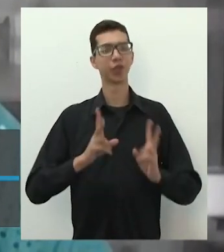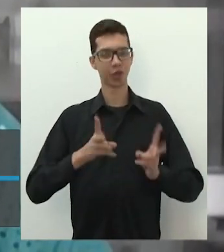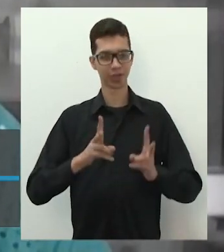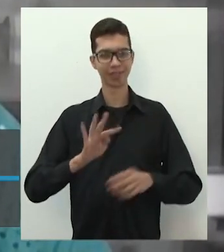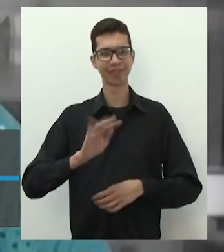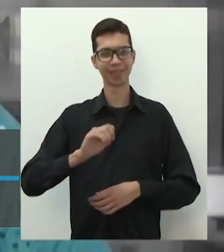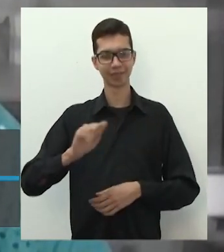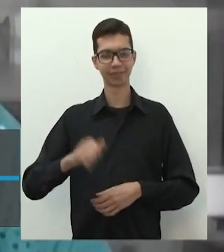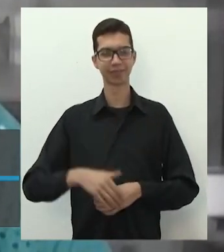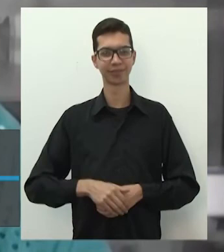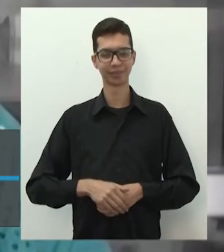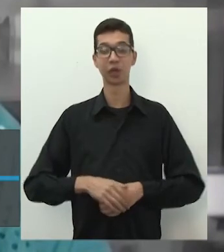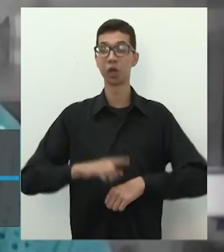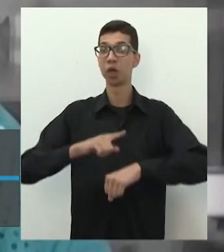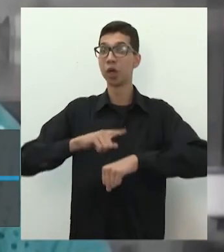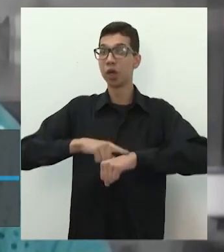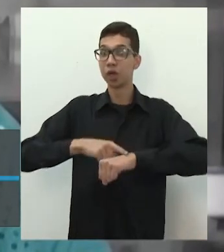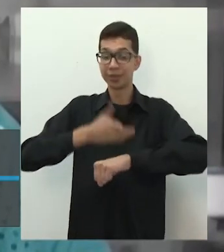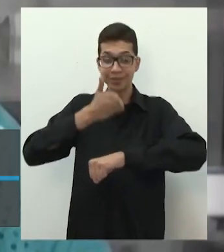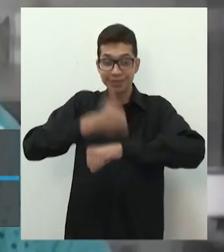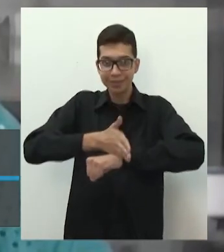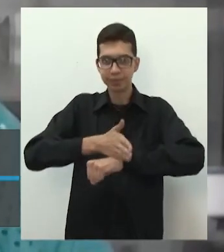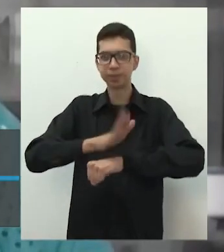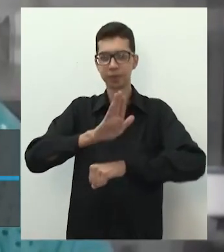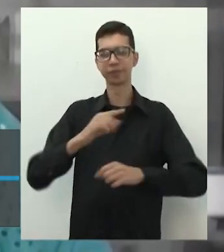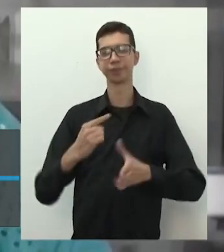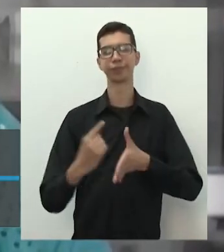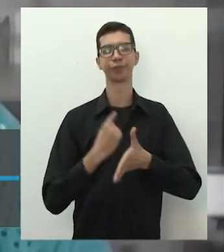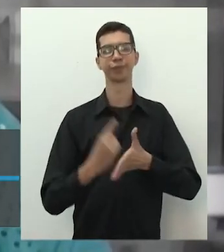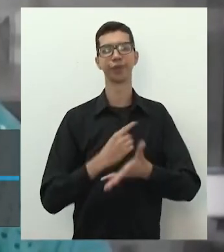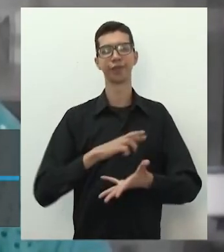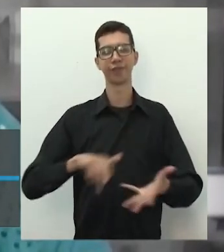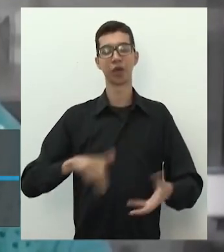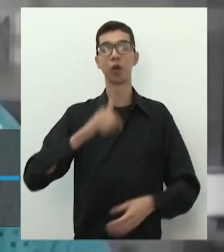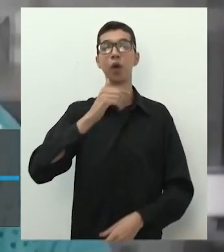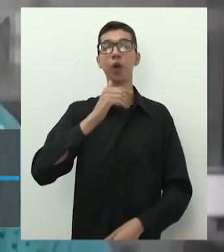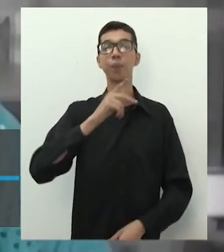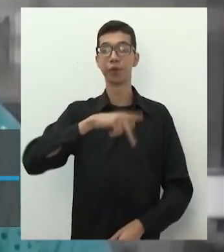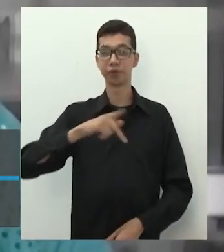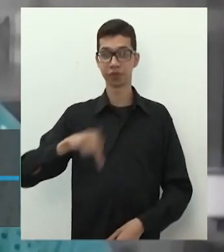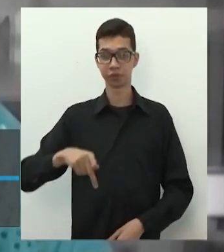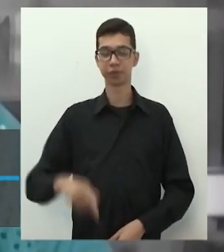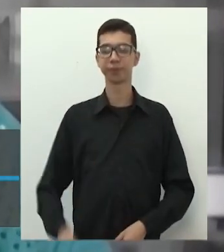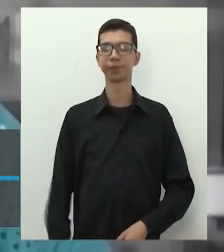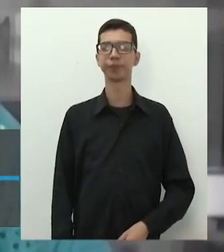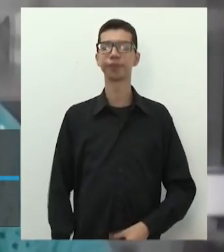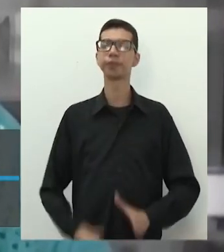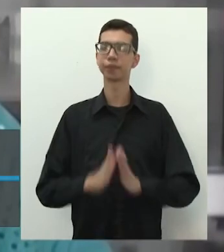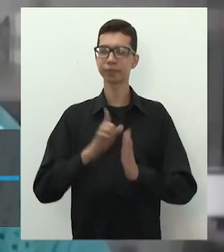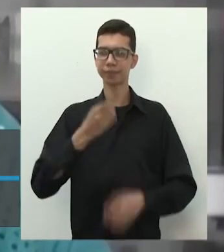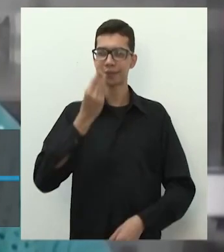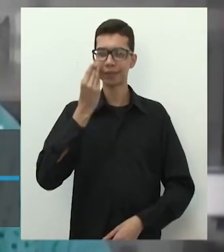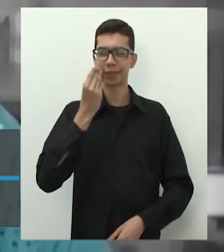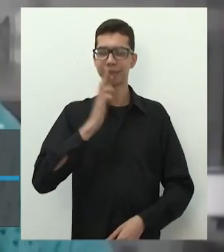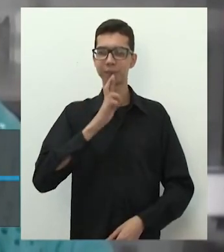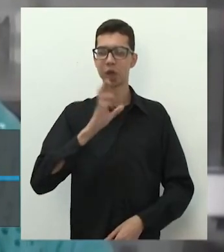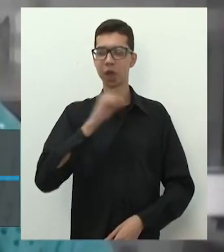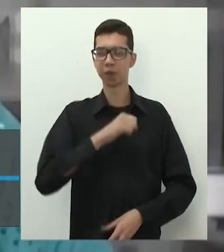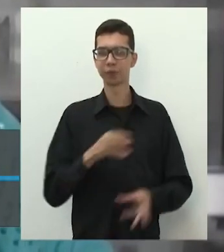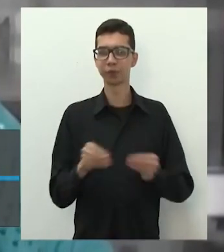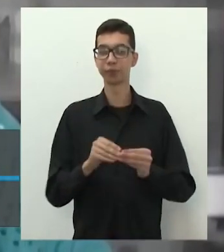pagodeira. Não é isso, Tânia? Havia essa oscilação. Nós temos isso como uma característica do adolescente. A Tânia está muito